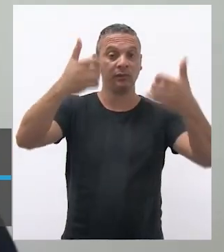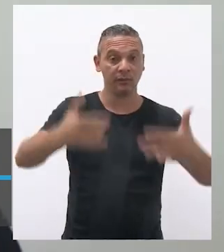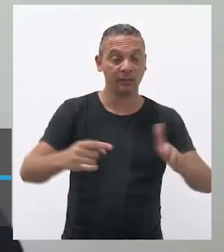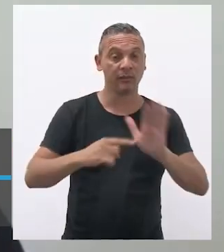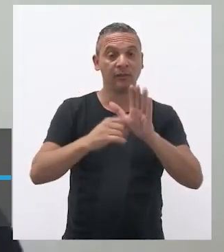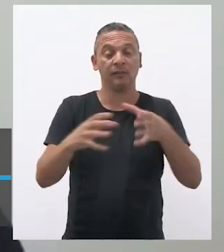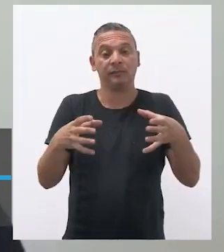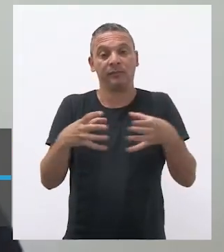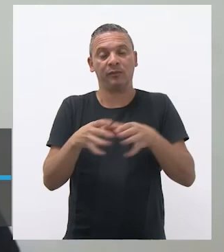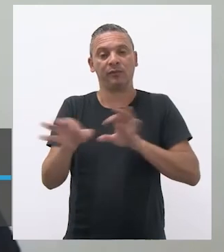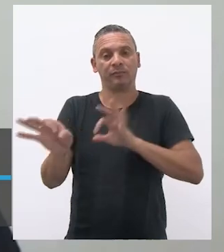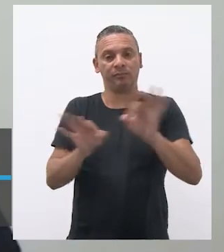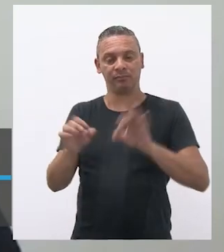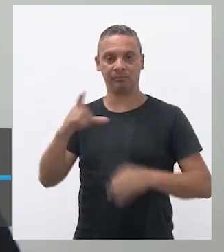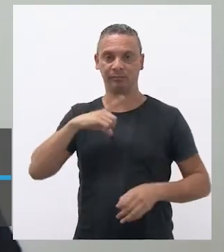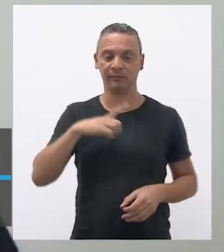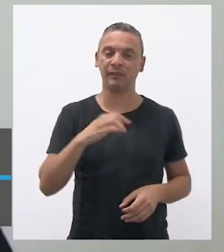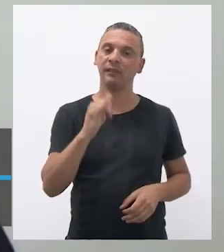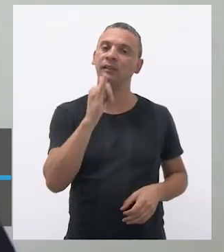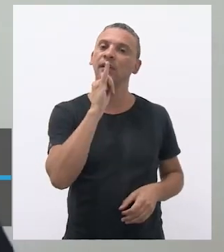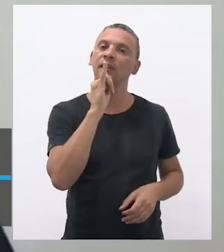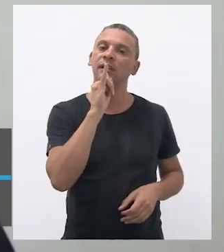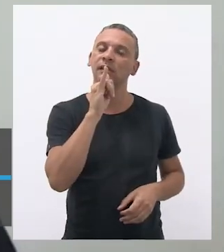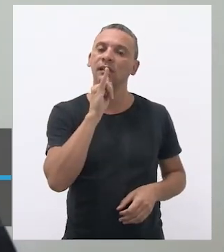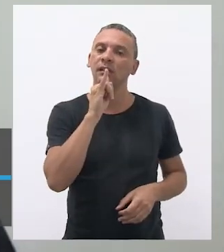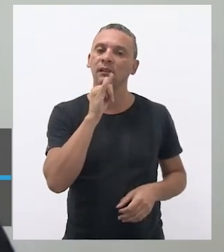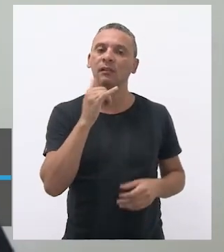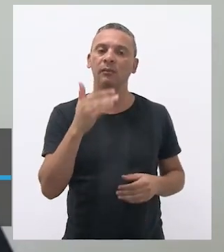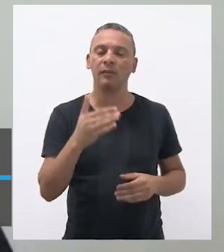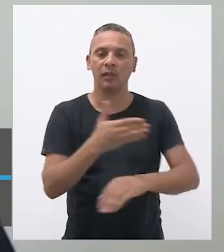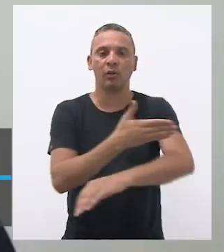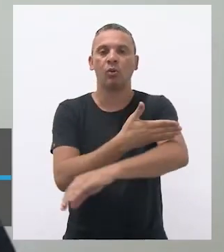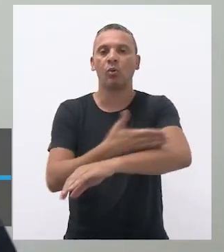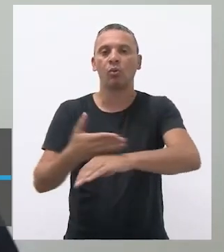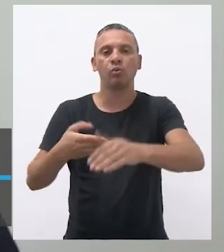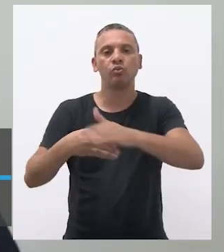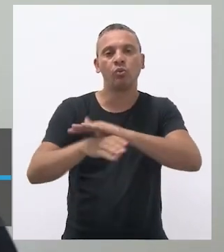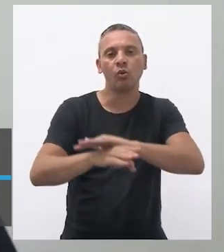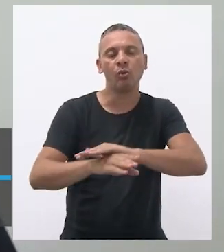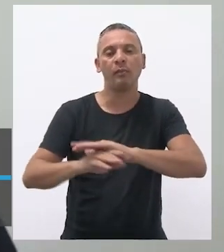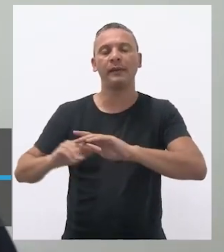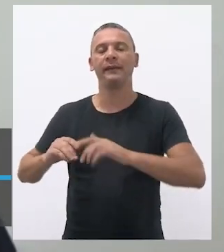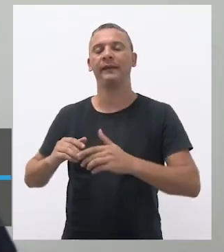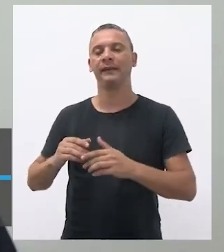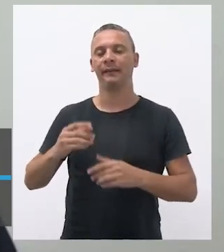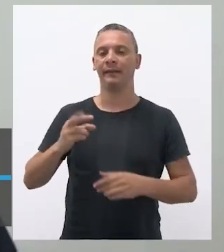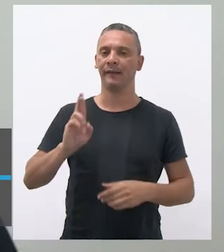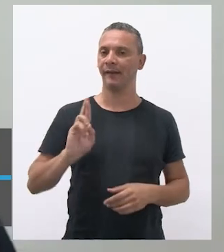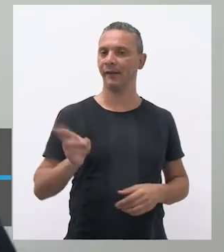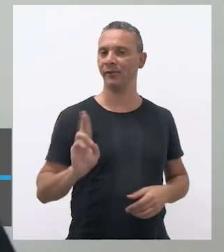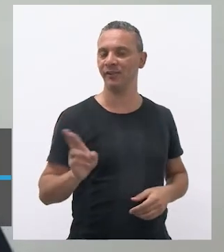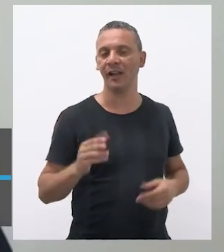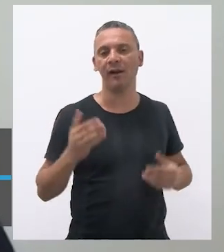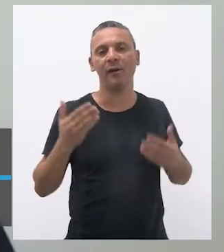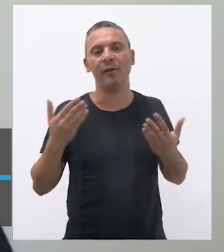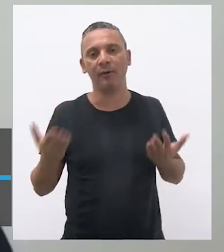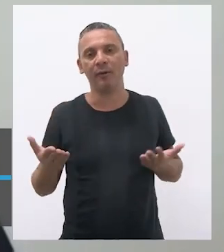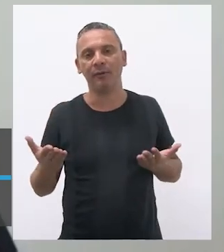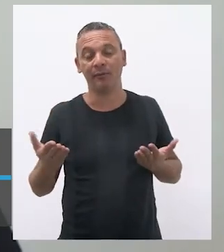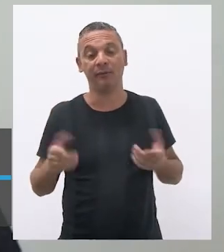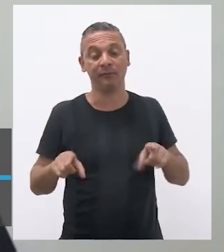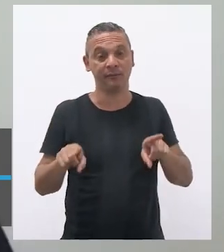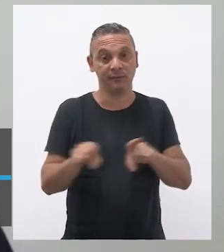de mecanismos, né? Como costumes, religião, sendo reforçadas, inclusive,